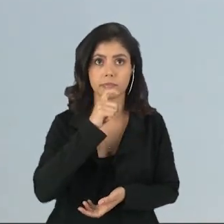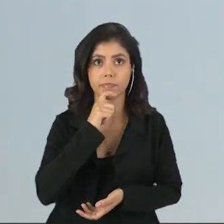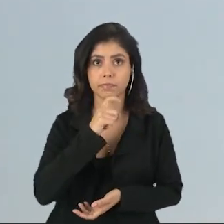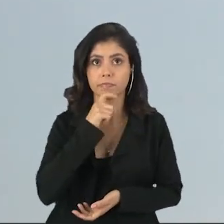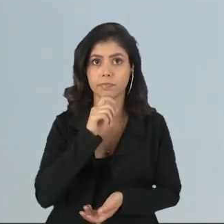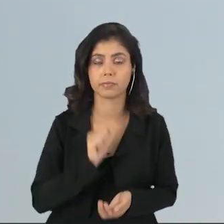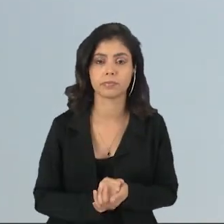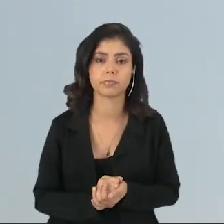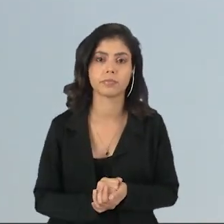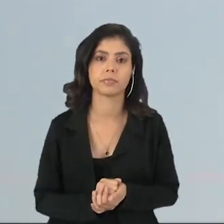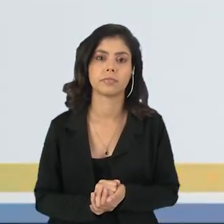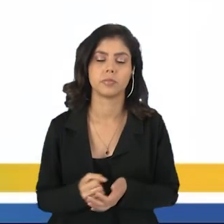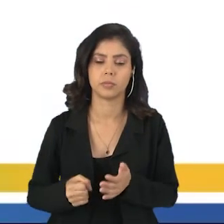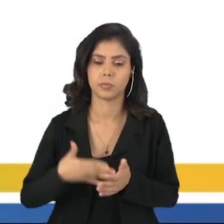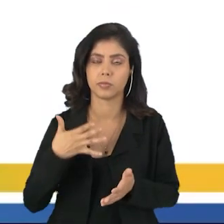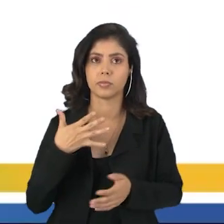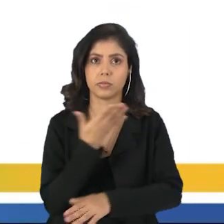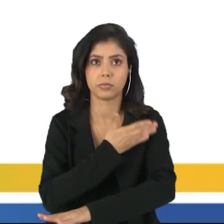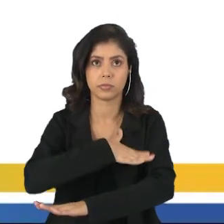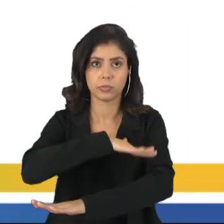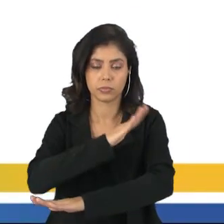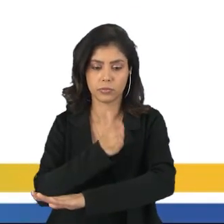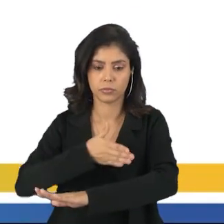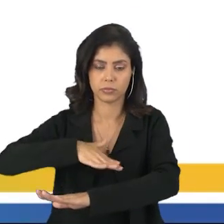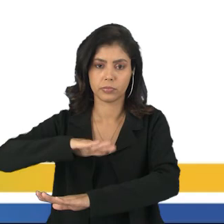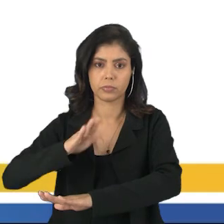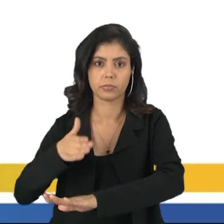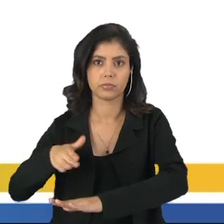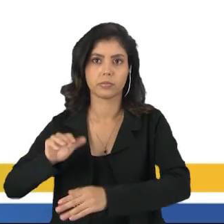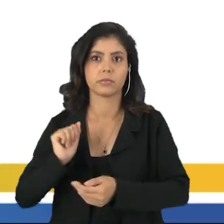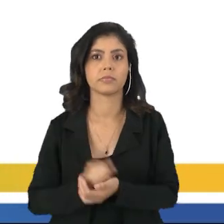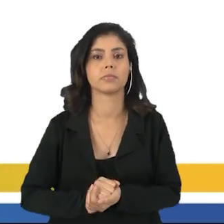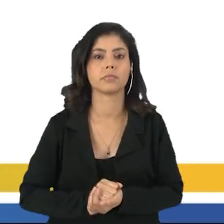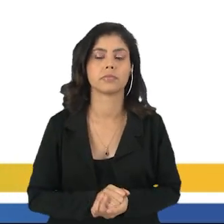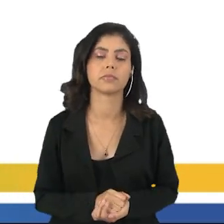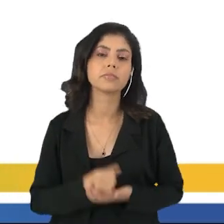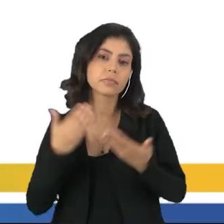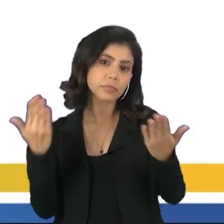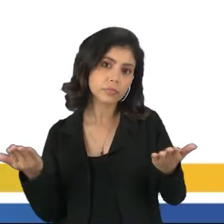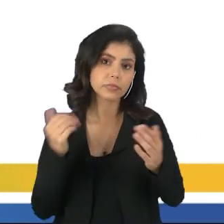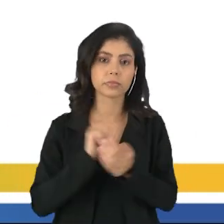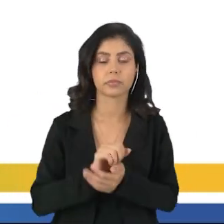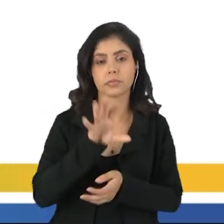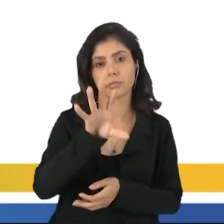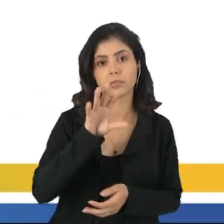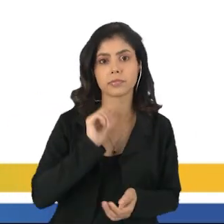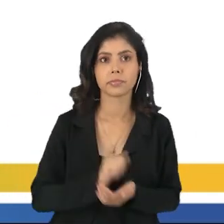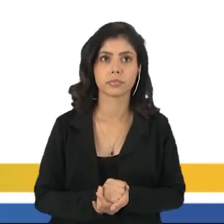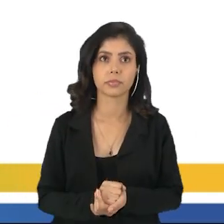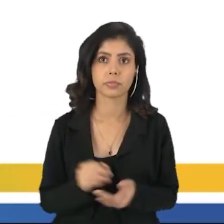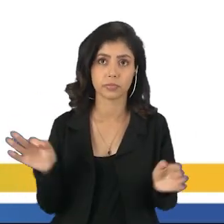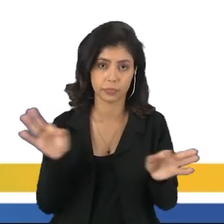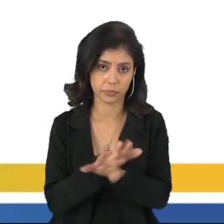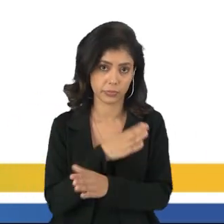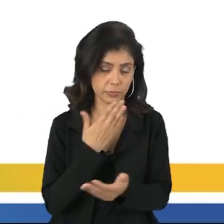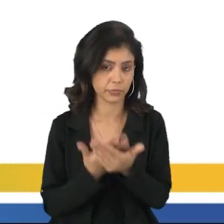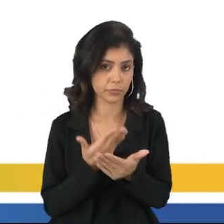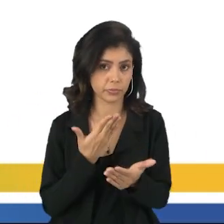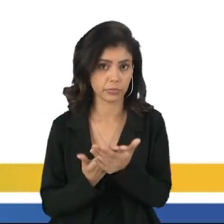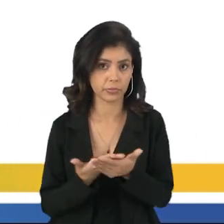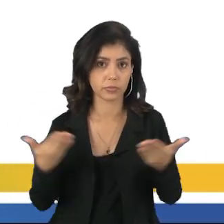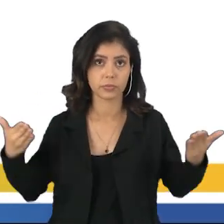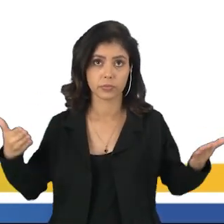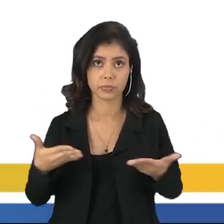isso. São as regiões frias e de extremo frio e nas regiões montanhosas. Então, com